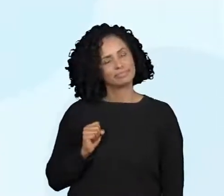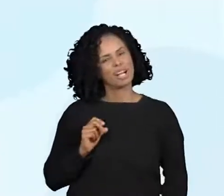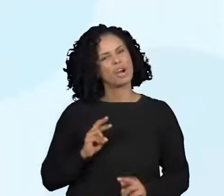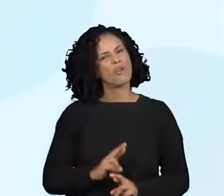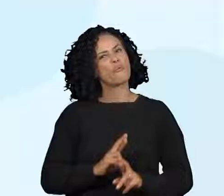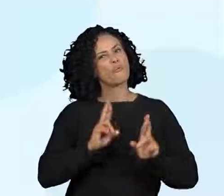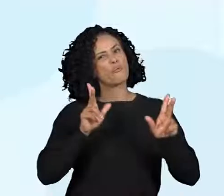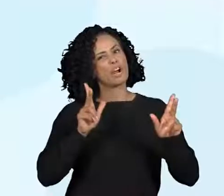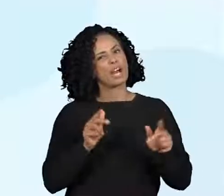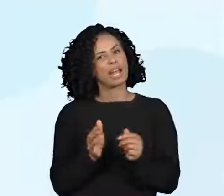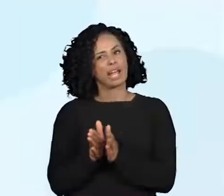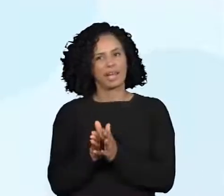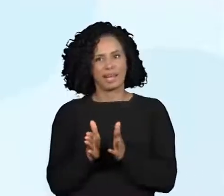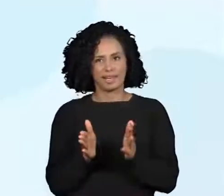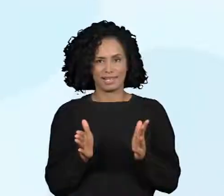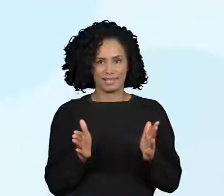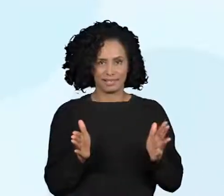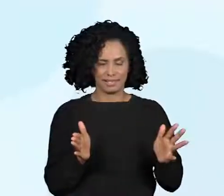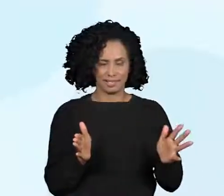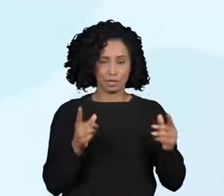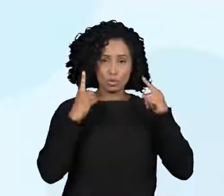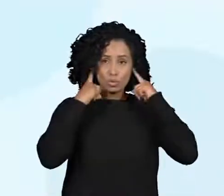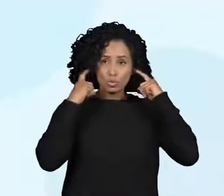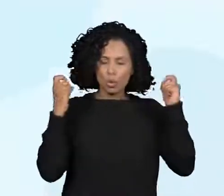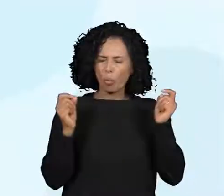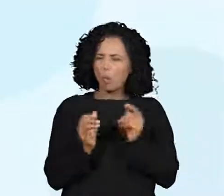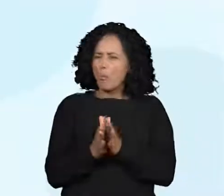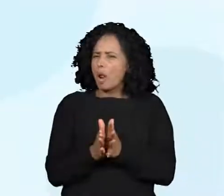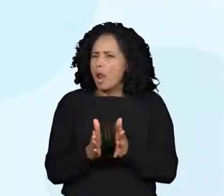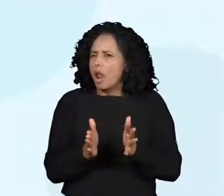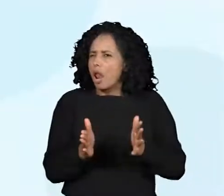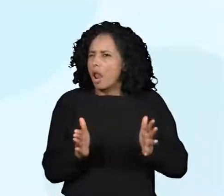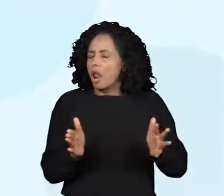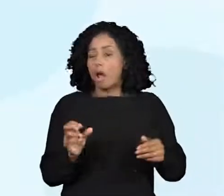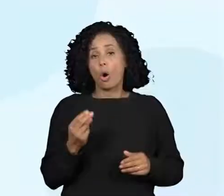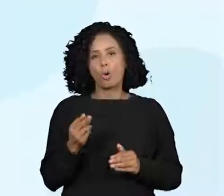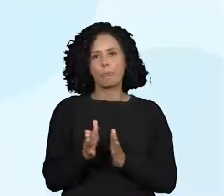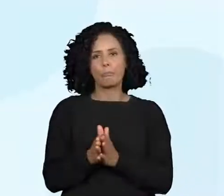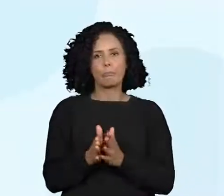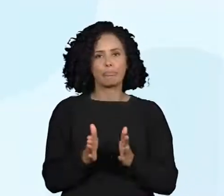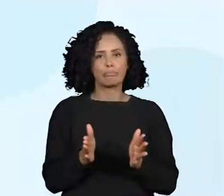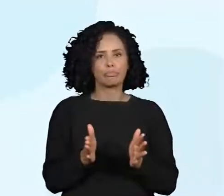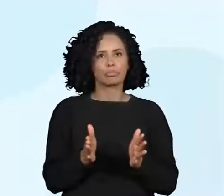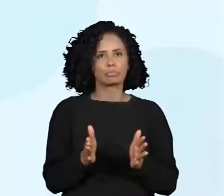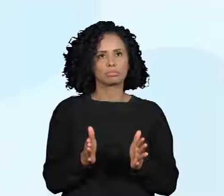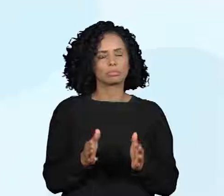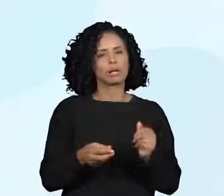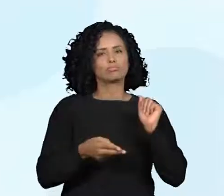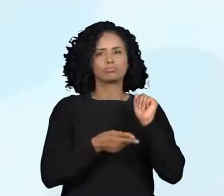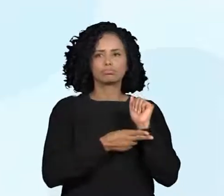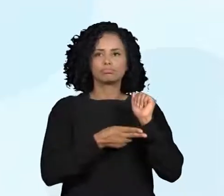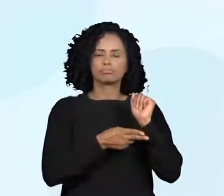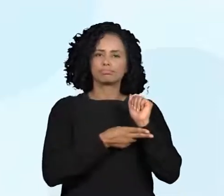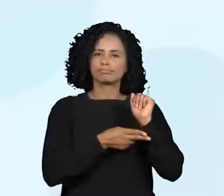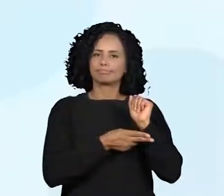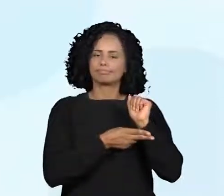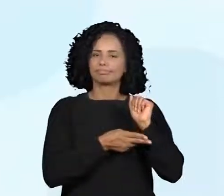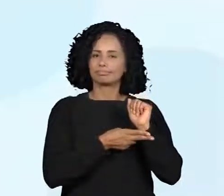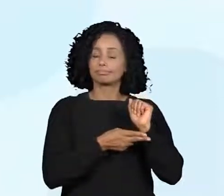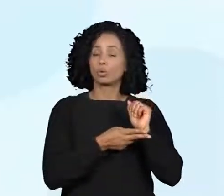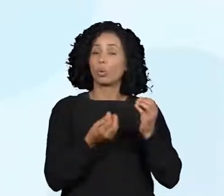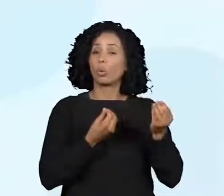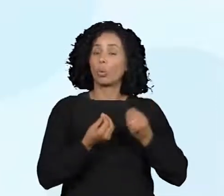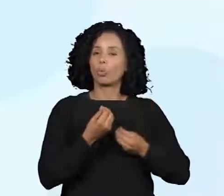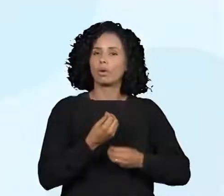Diferentes durações de sons que se organizam sobre as pulsações e os compassos. Entendeu, professora?